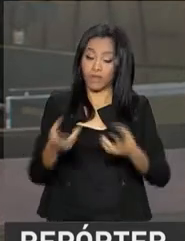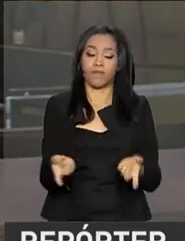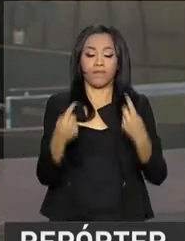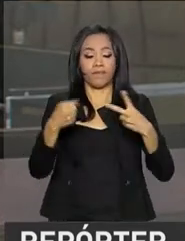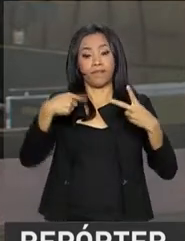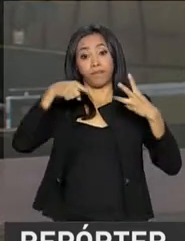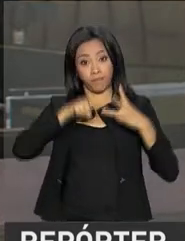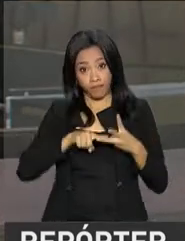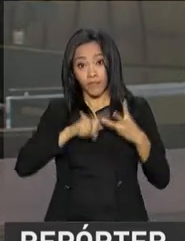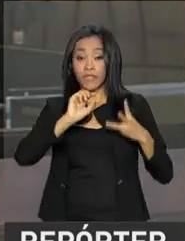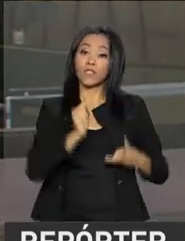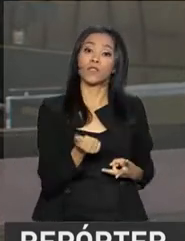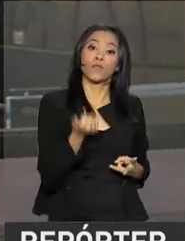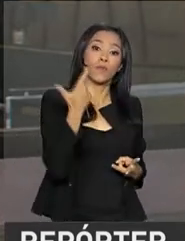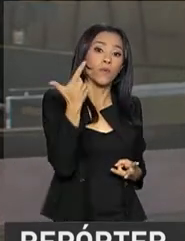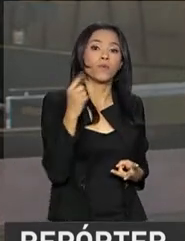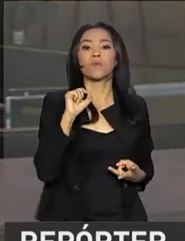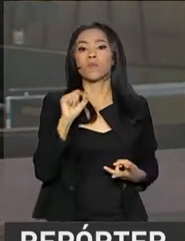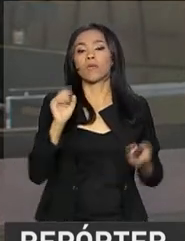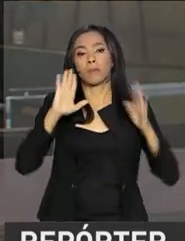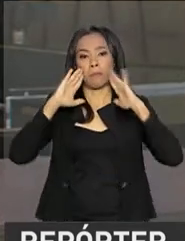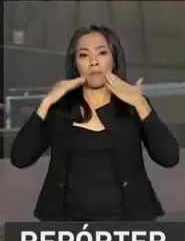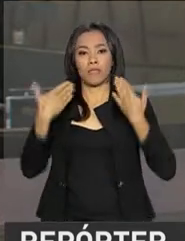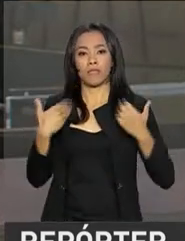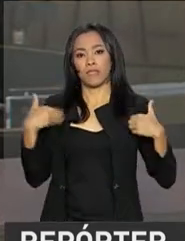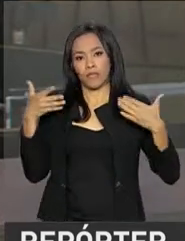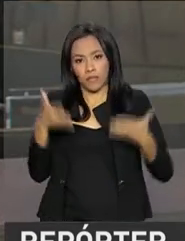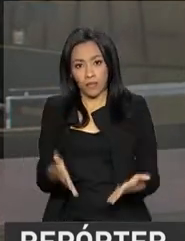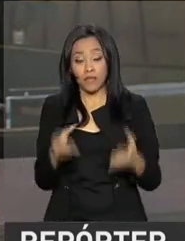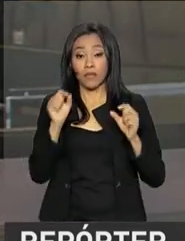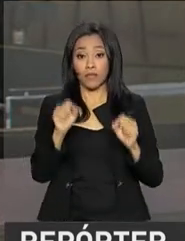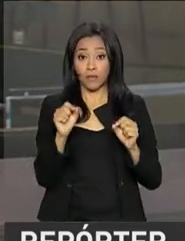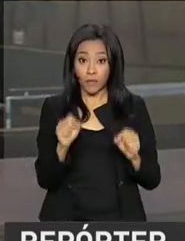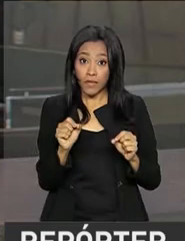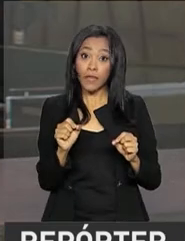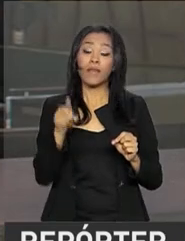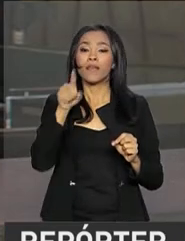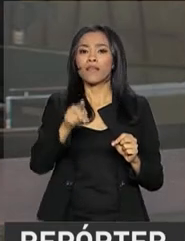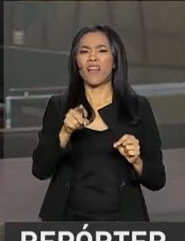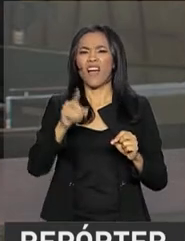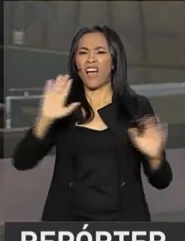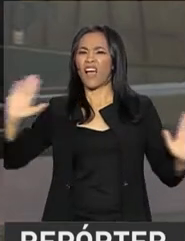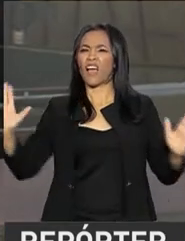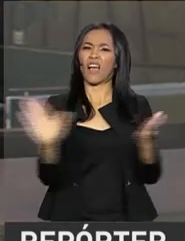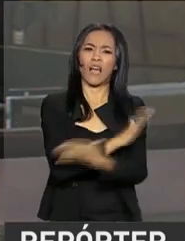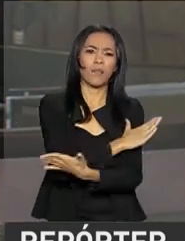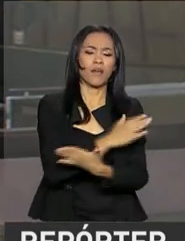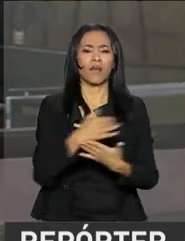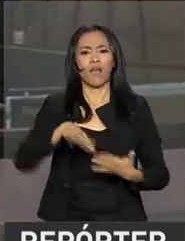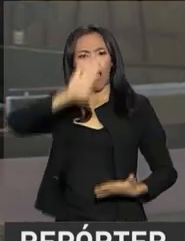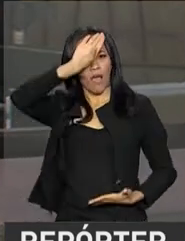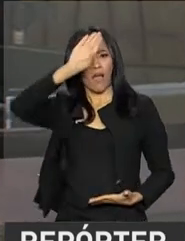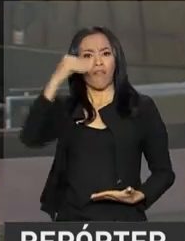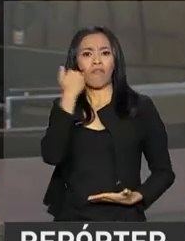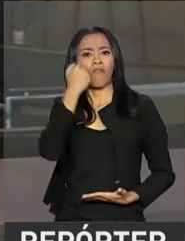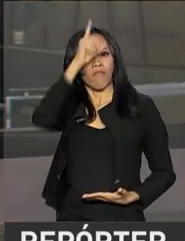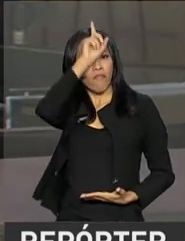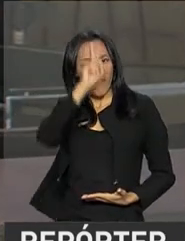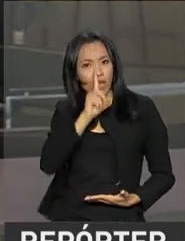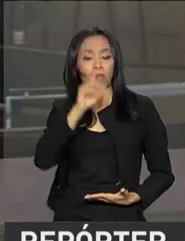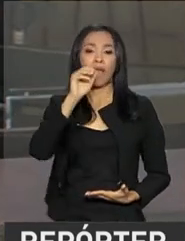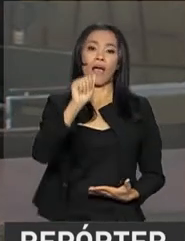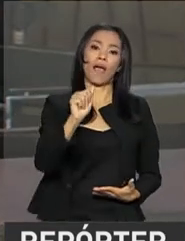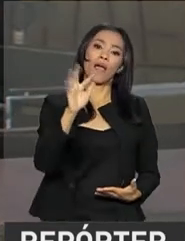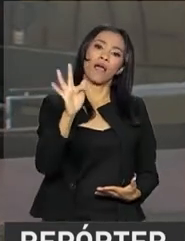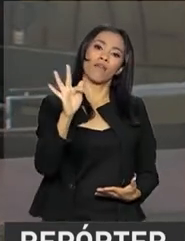o presidente participa da cerimônia de erradicação plena da febre aftosa no brasil e também do lançamento do selo